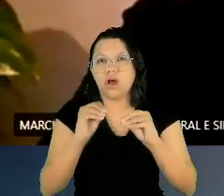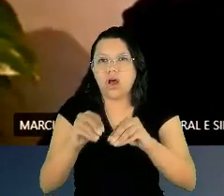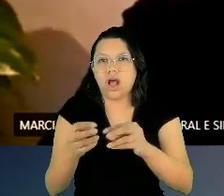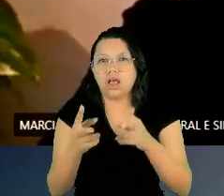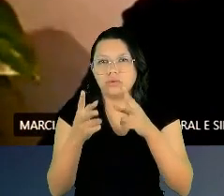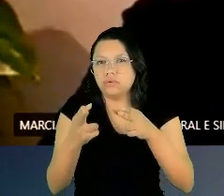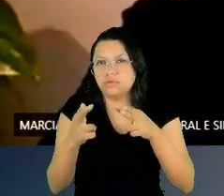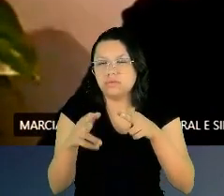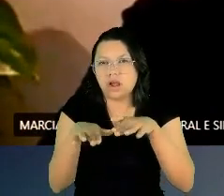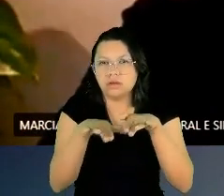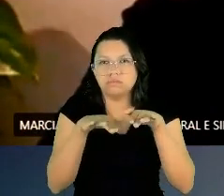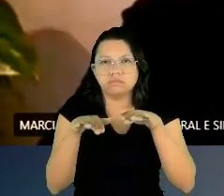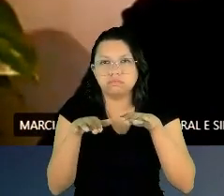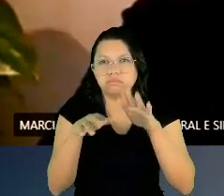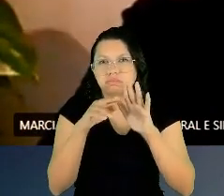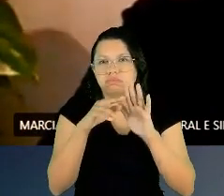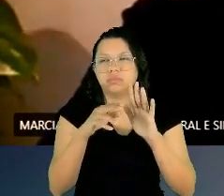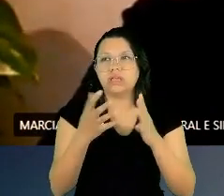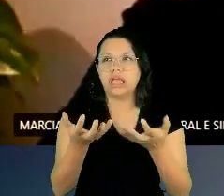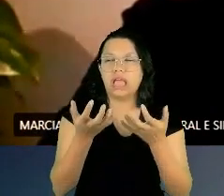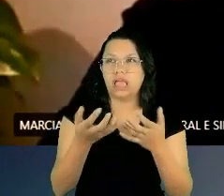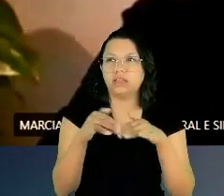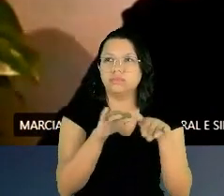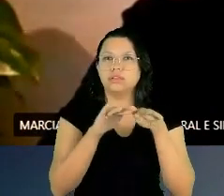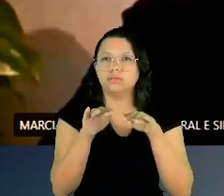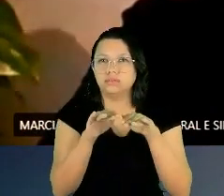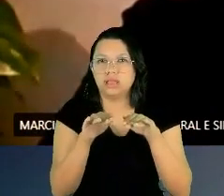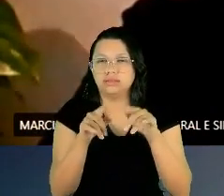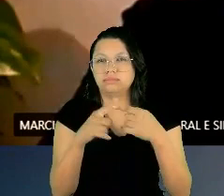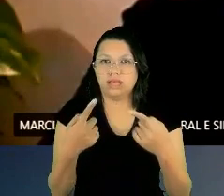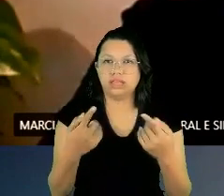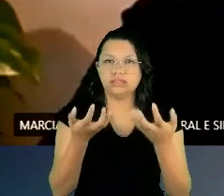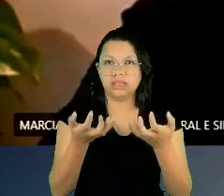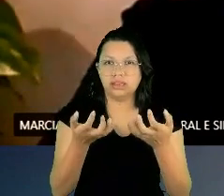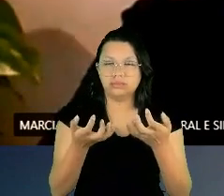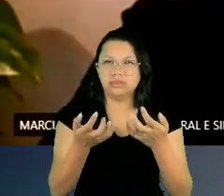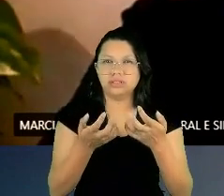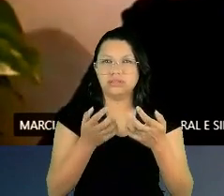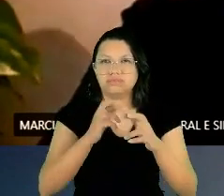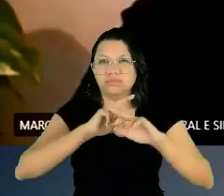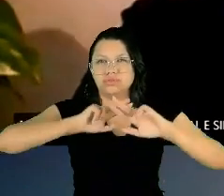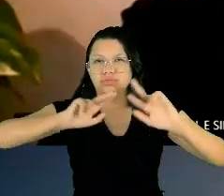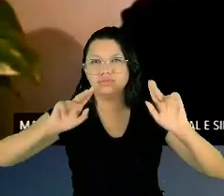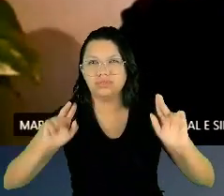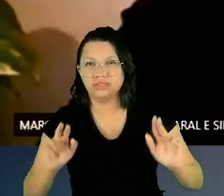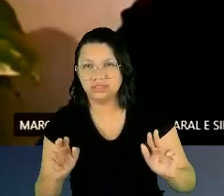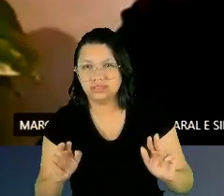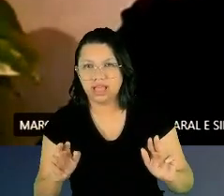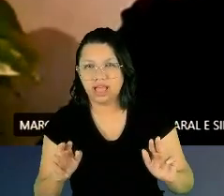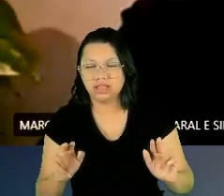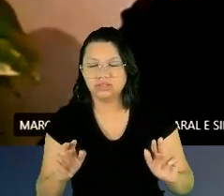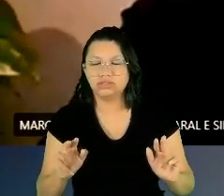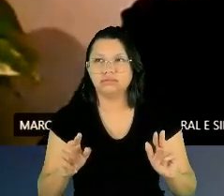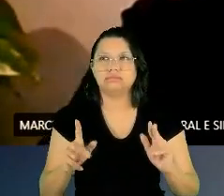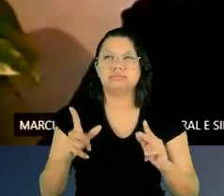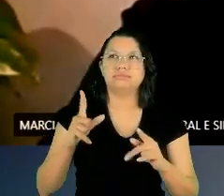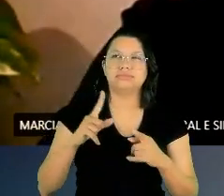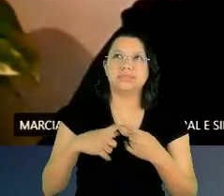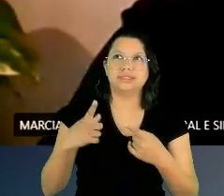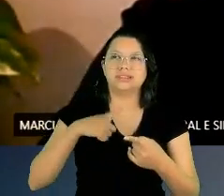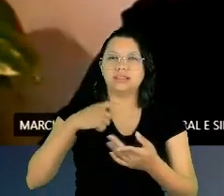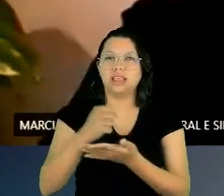coisas são colocadas no mesmo plano. Nós queremos a igualdade de gênero, queremos a diversidade. E uma diversidade que tem uma